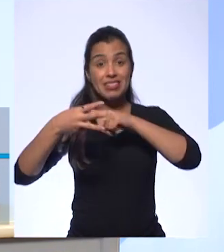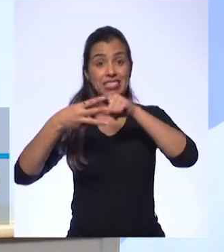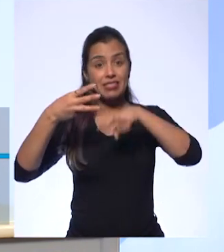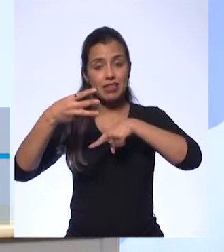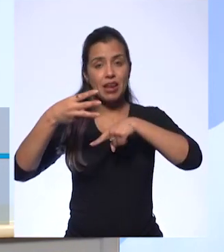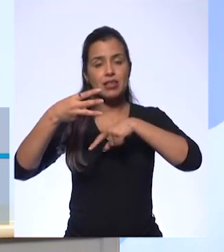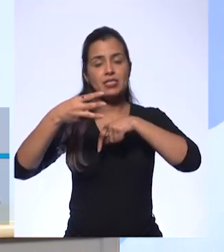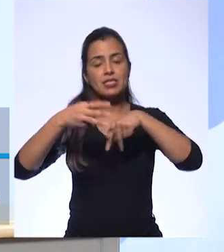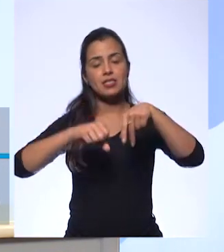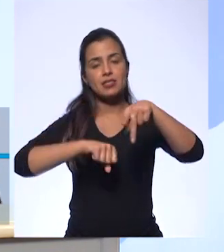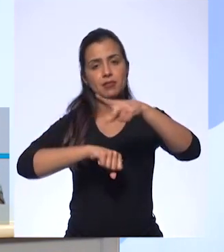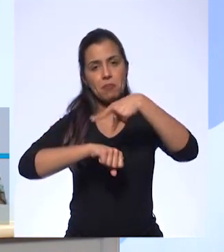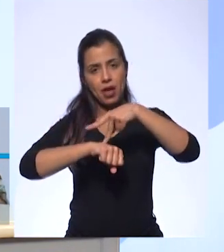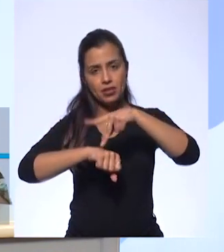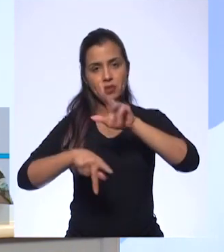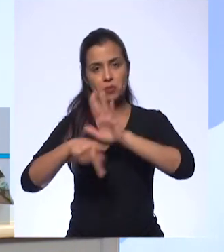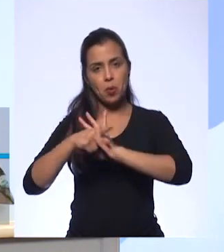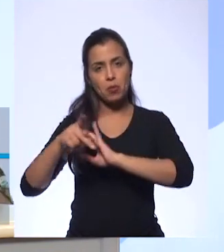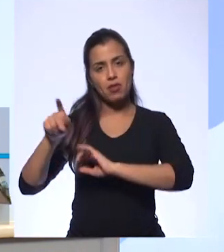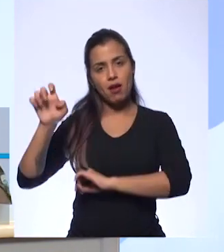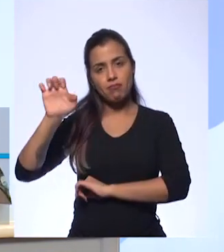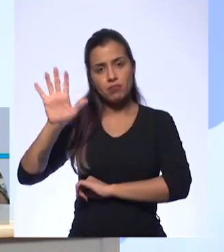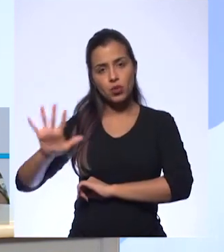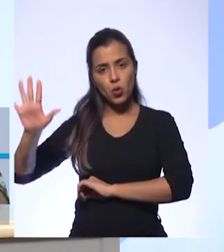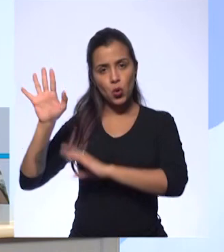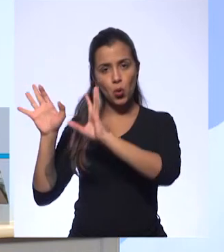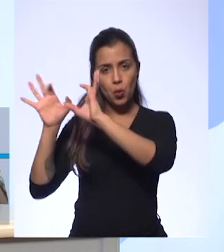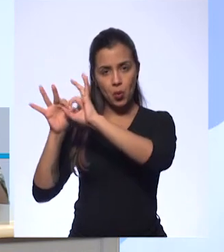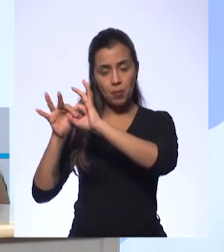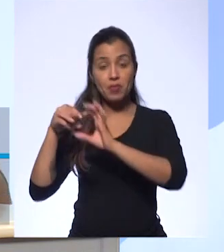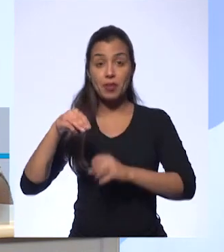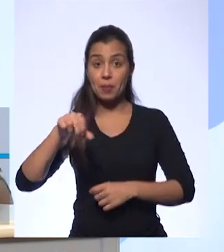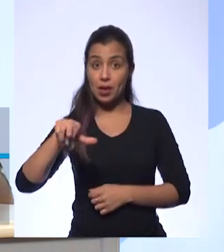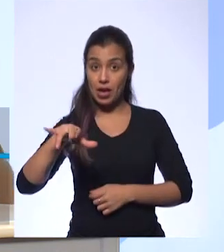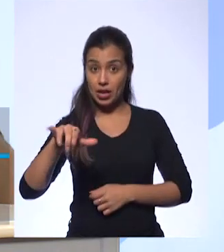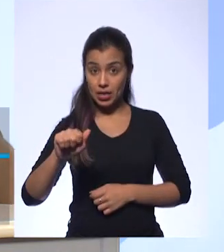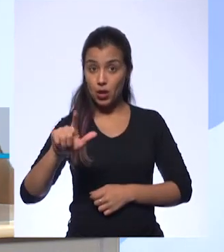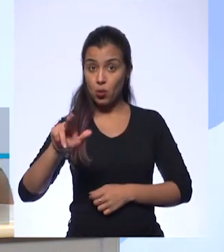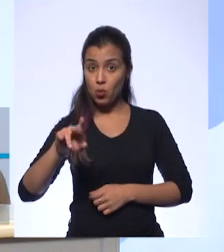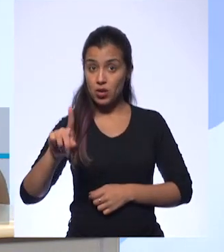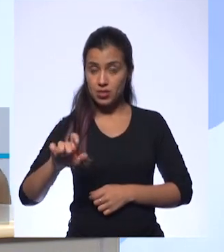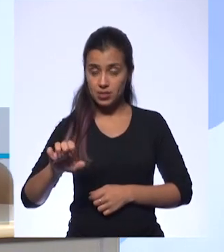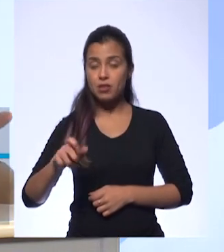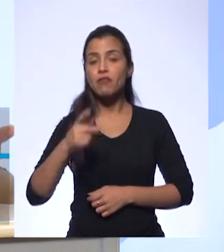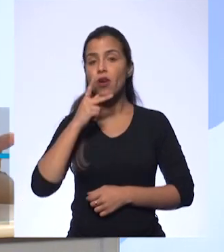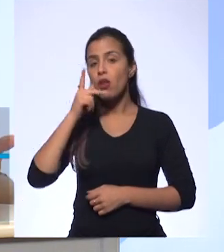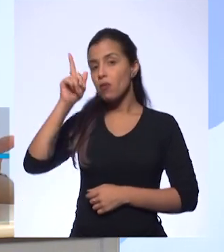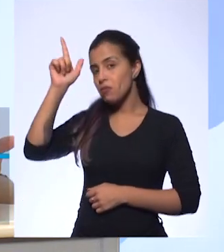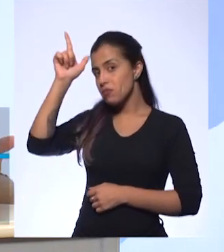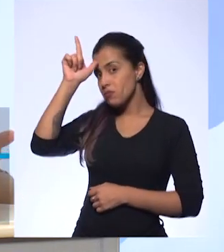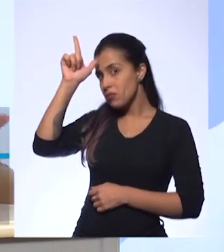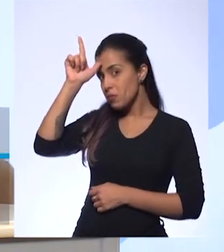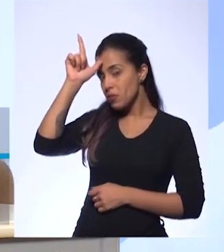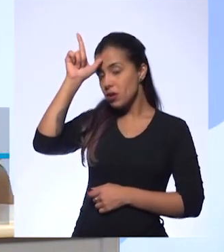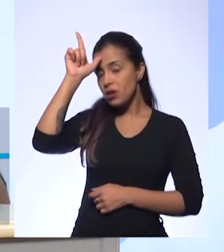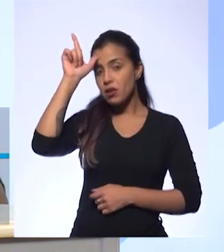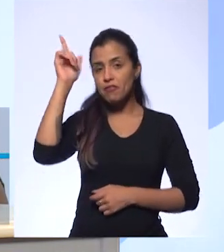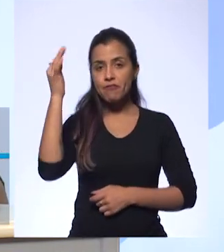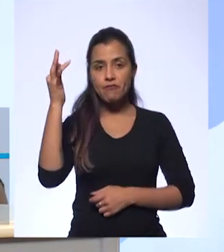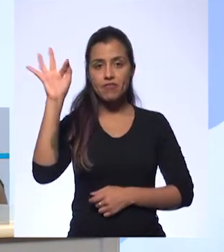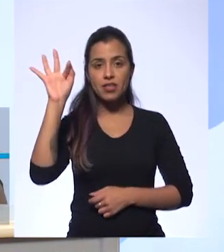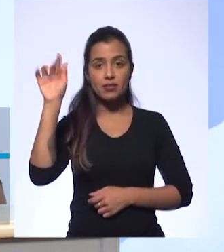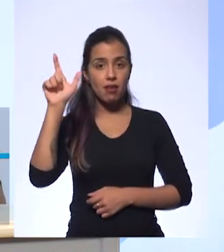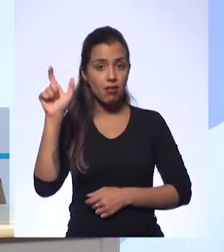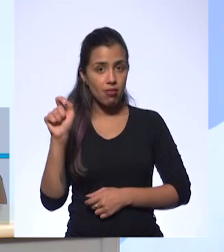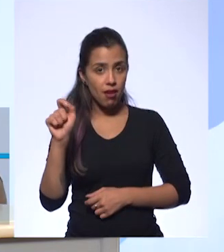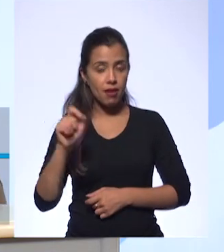países que pertencem à União Europeia, a Maria Luísa também pontuou Alemanha, França e Itália. O